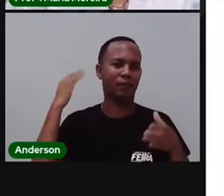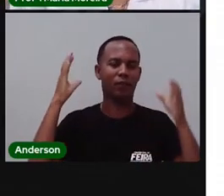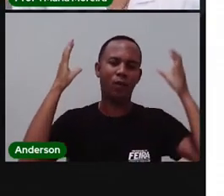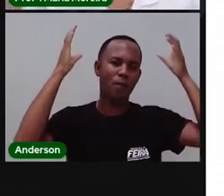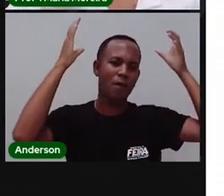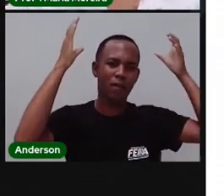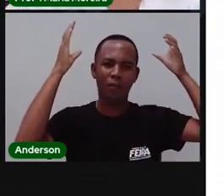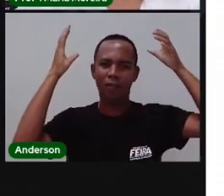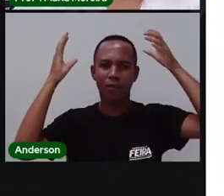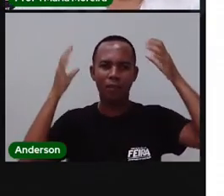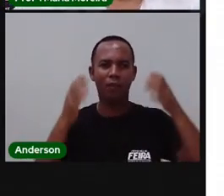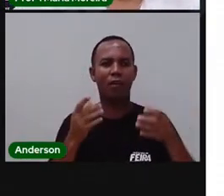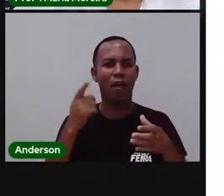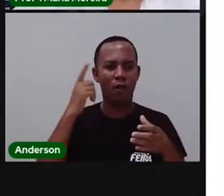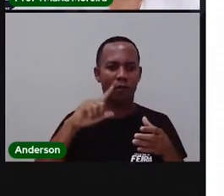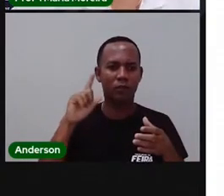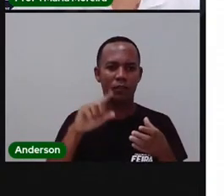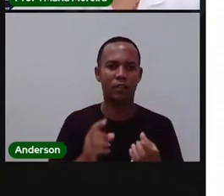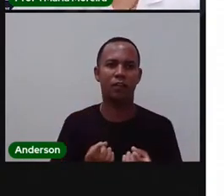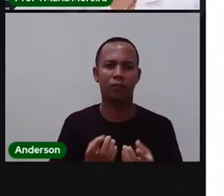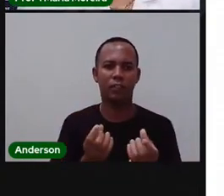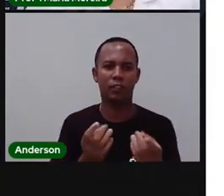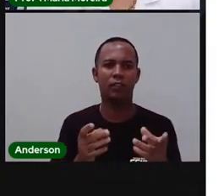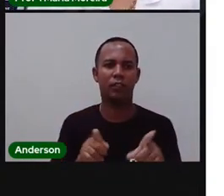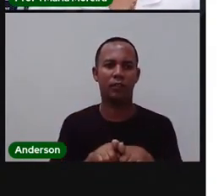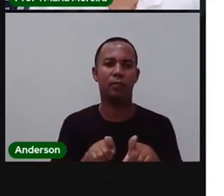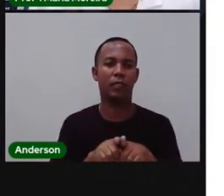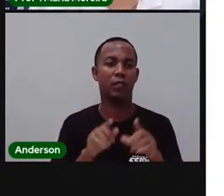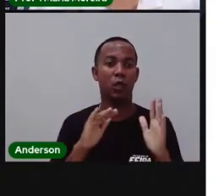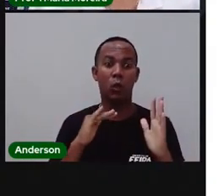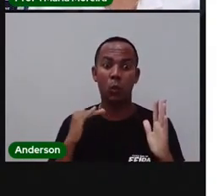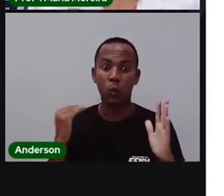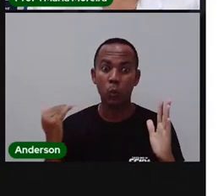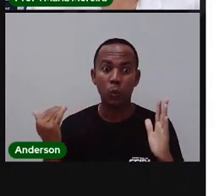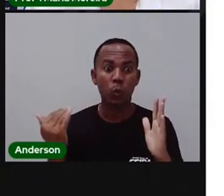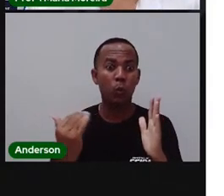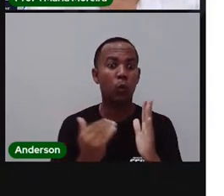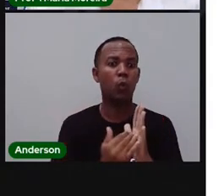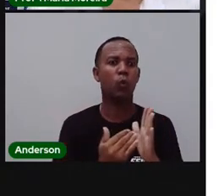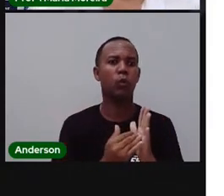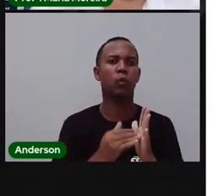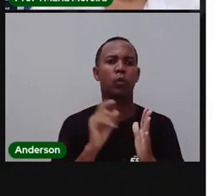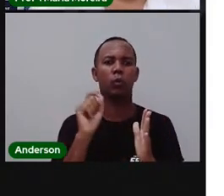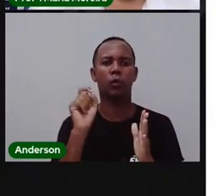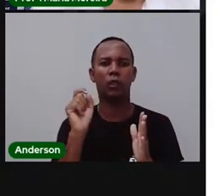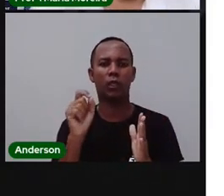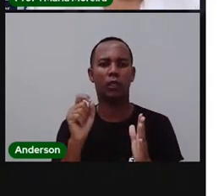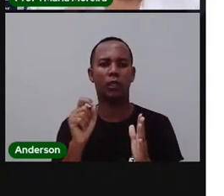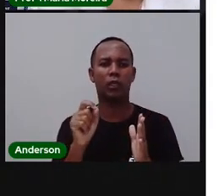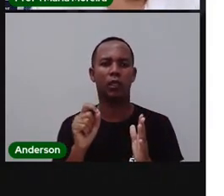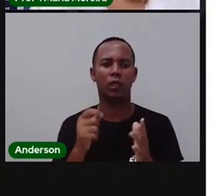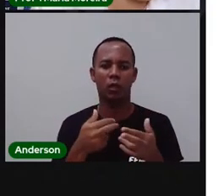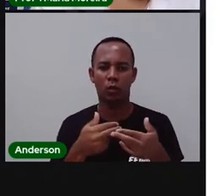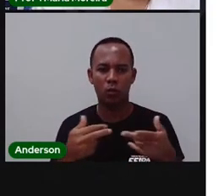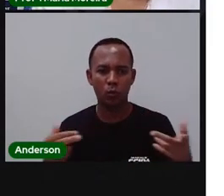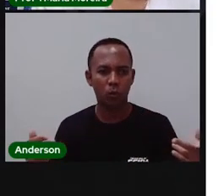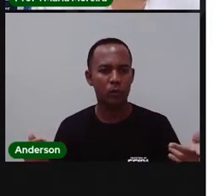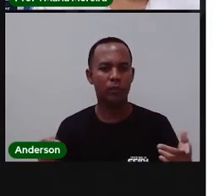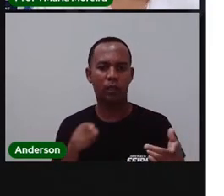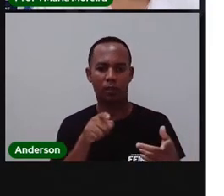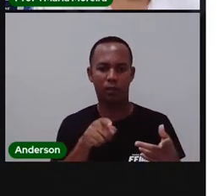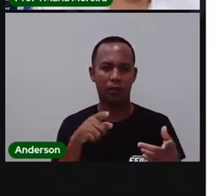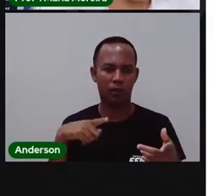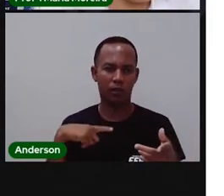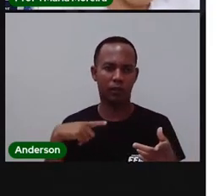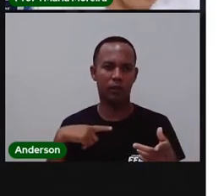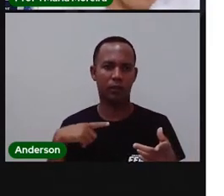cabeça para conseguir vender. Bom, tudo é em função da exposição do insumo, ou seja, do produto,